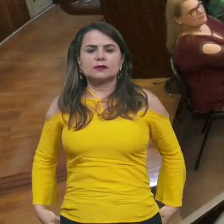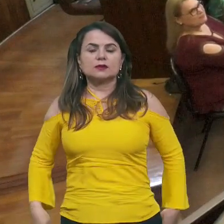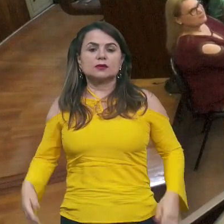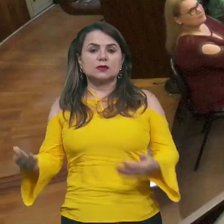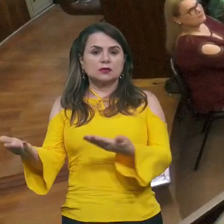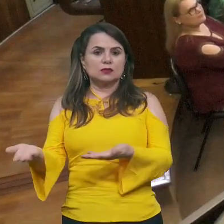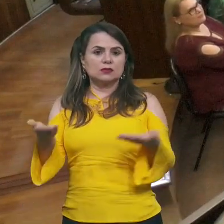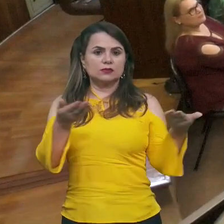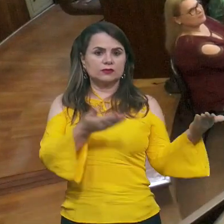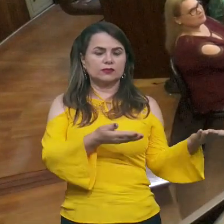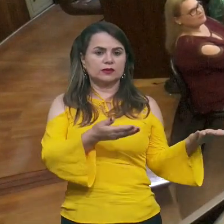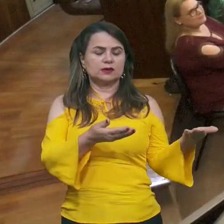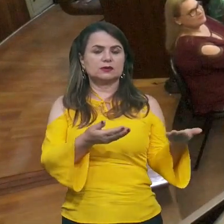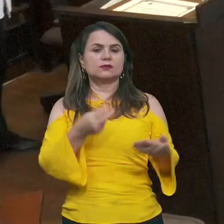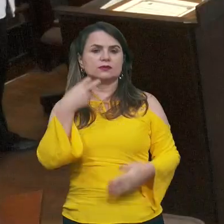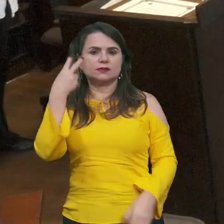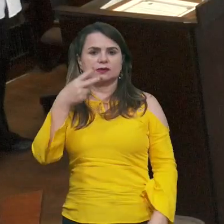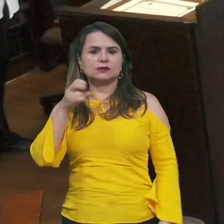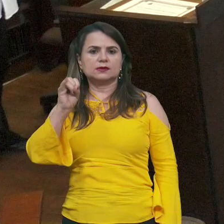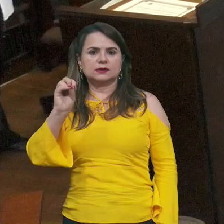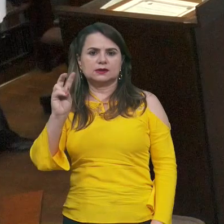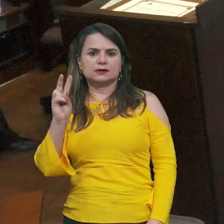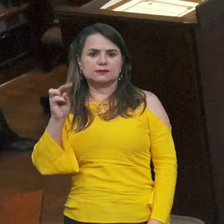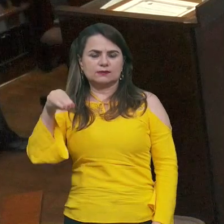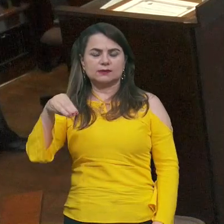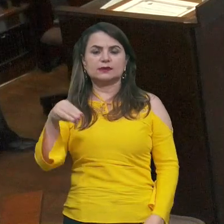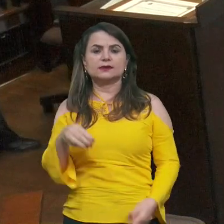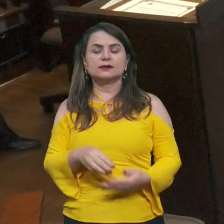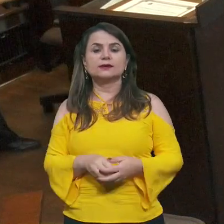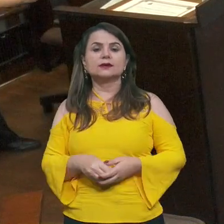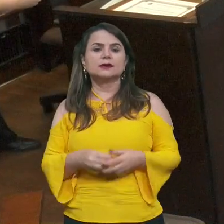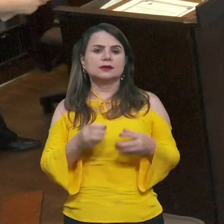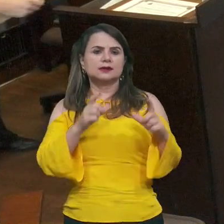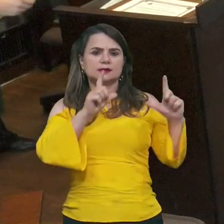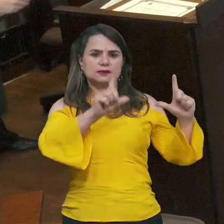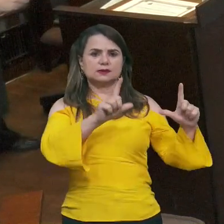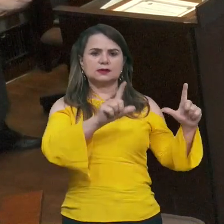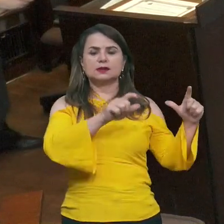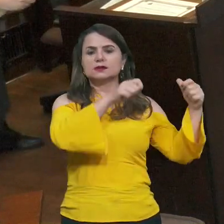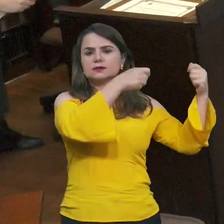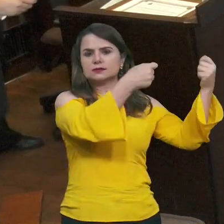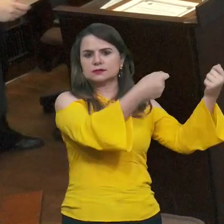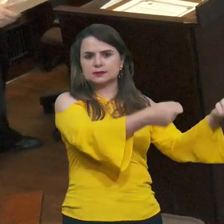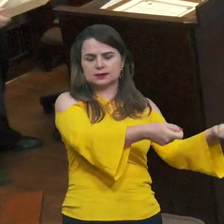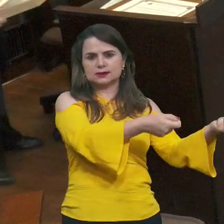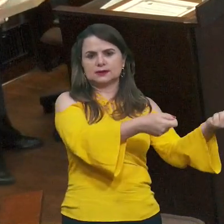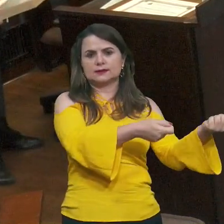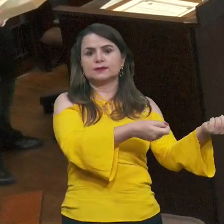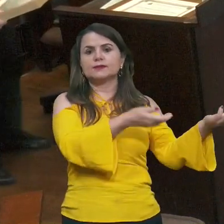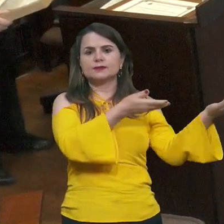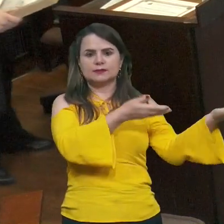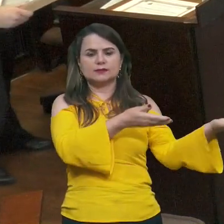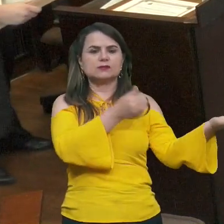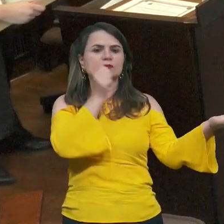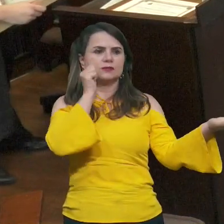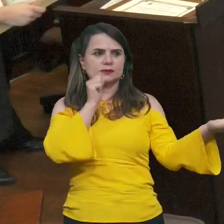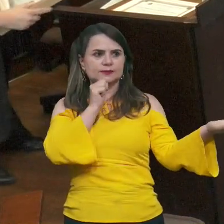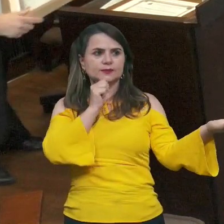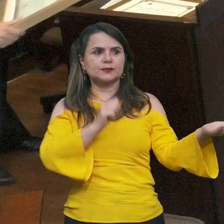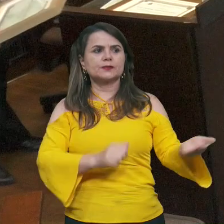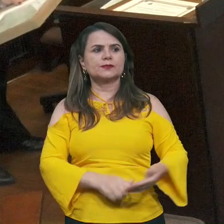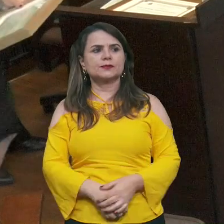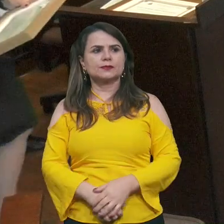Vereador Ivan Negão, juntamente com a vereadora Vânia Ramos, para a entrega de um diploma comemorativo à senhora Daniele Avelar dos